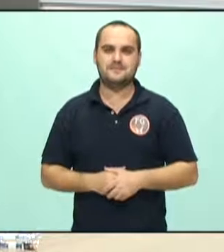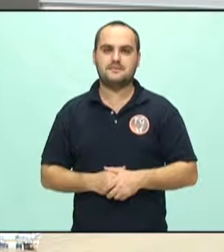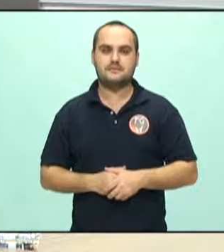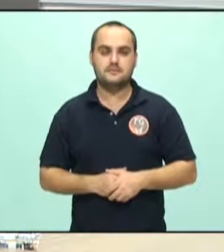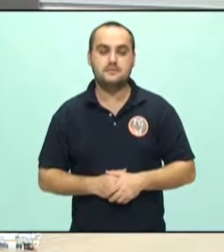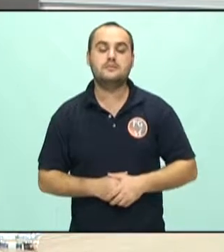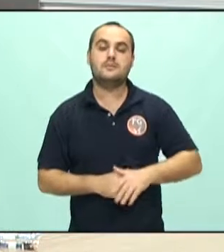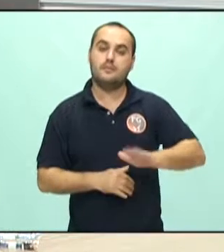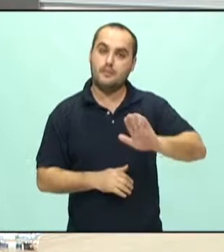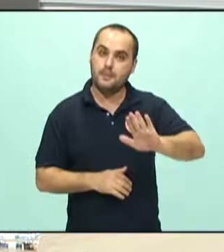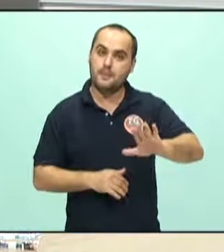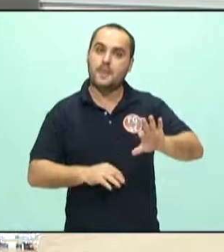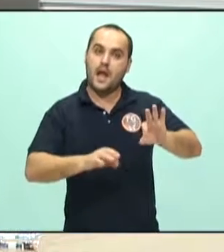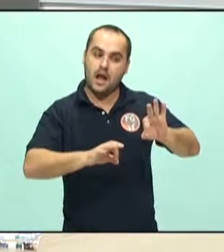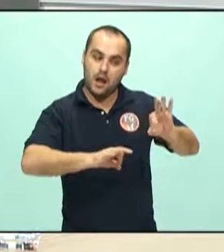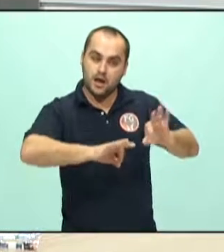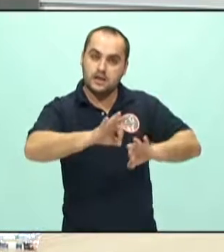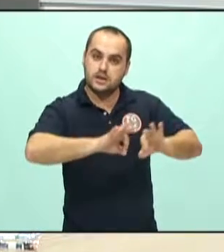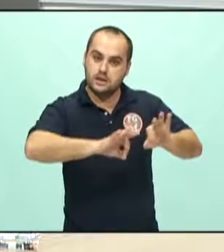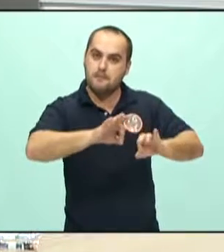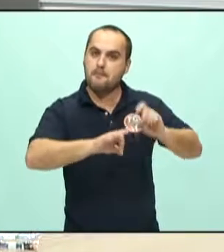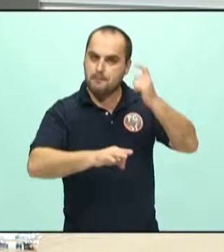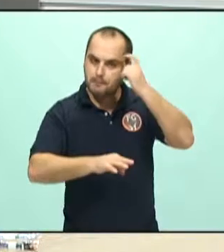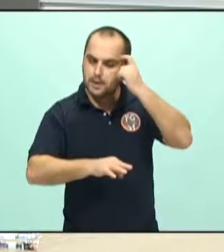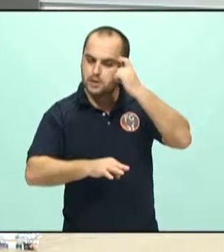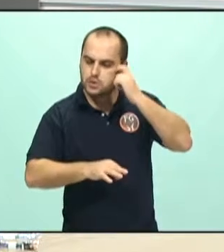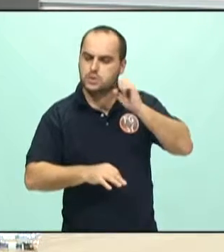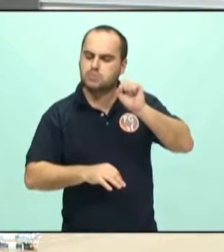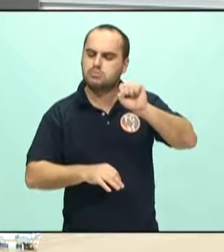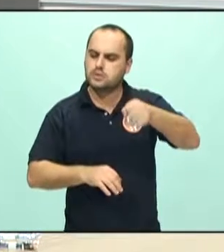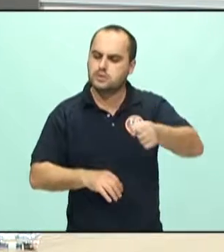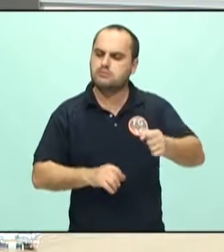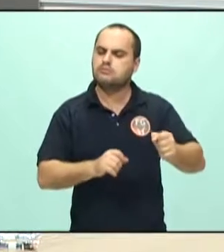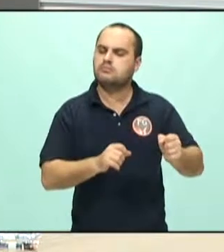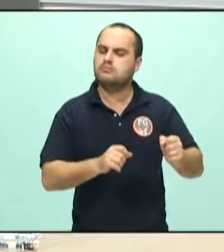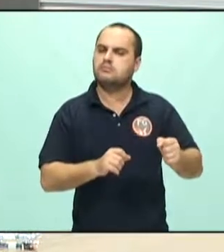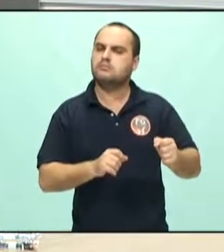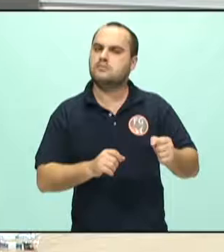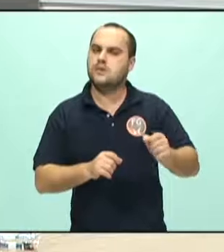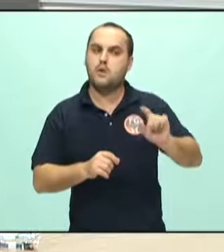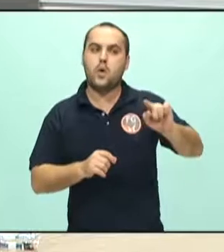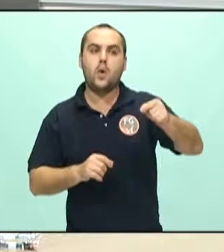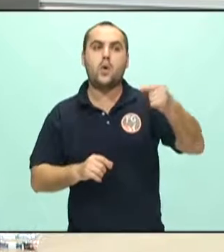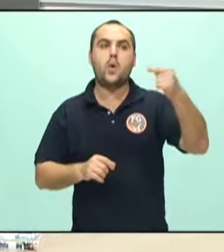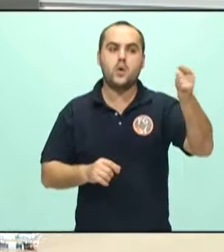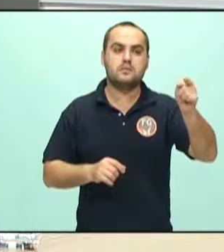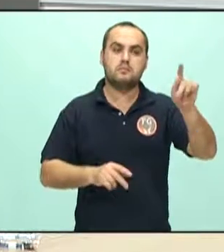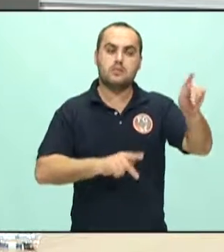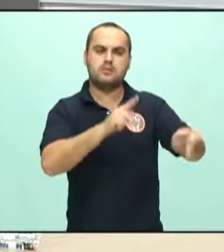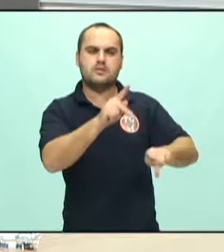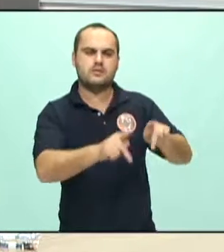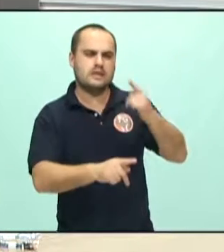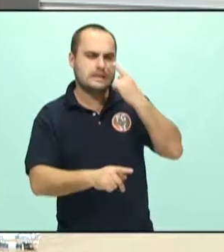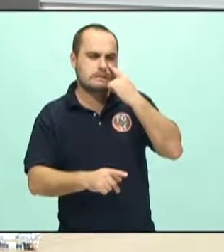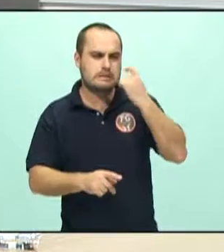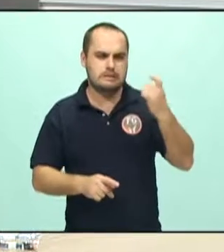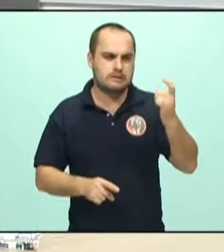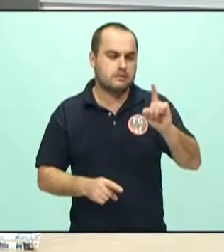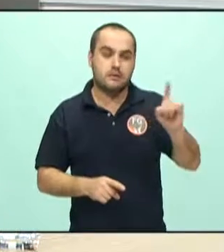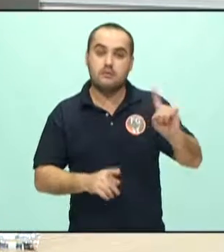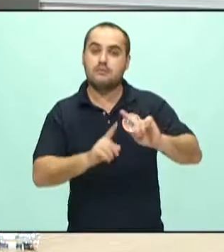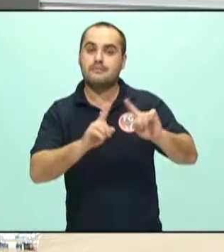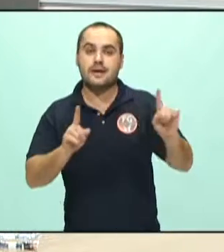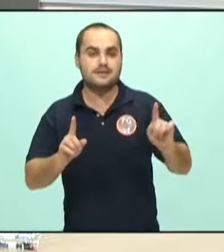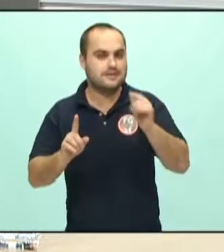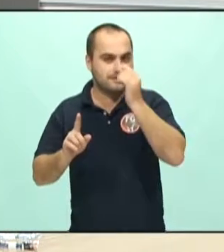pensou nessa nessa possibilidade é não que os outros públicos não sejam interessantes mas nesse primeiro momento como um evento teste